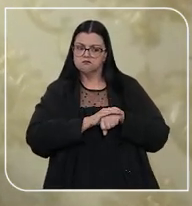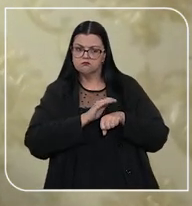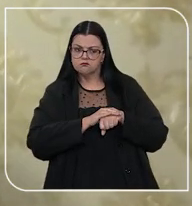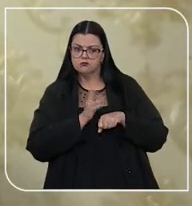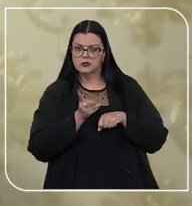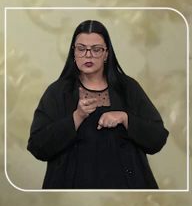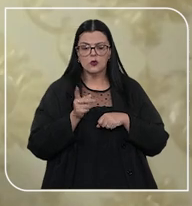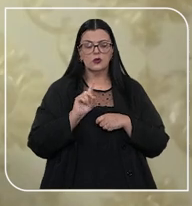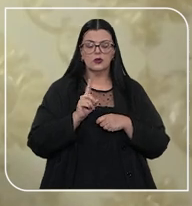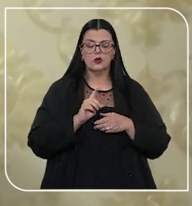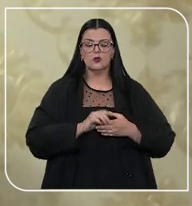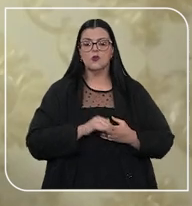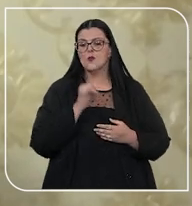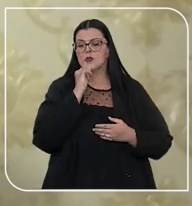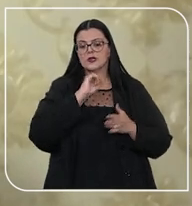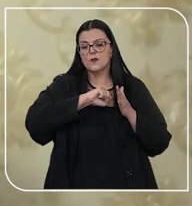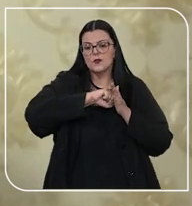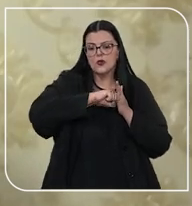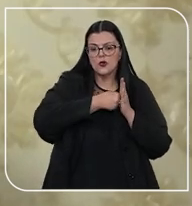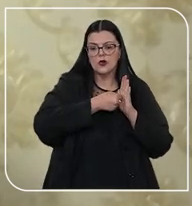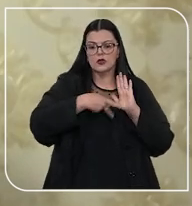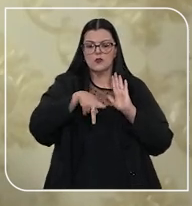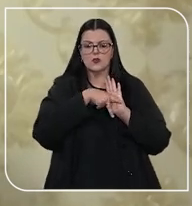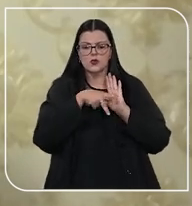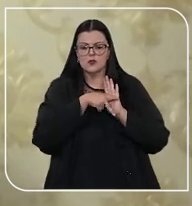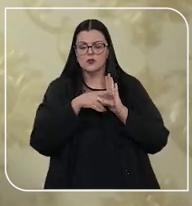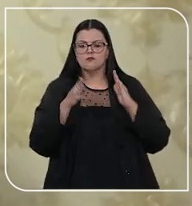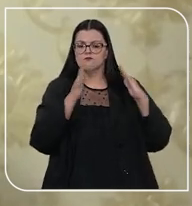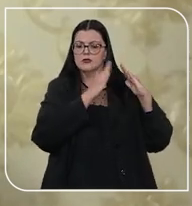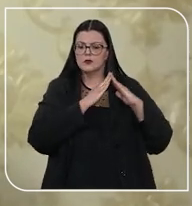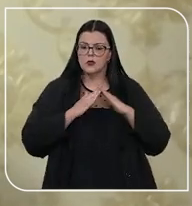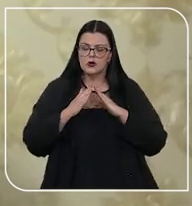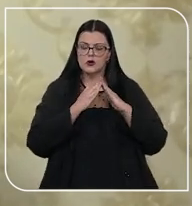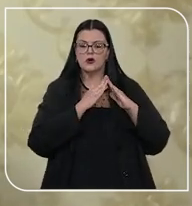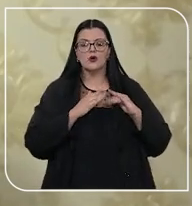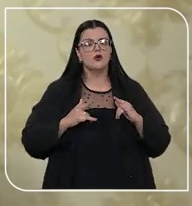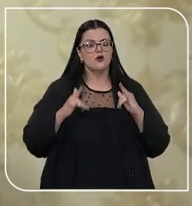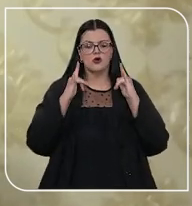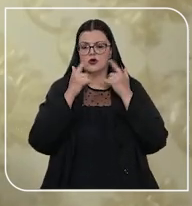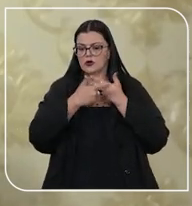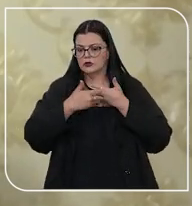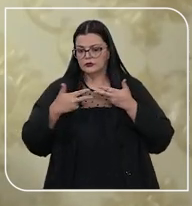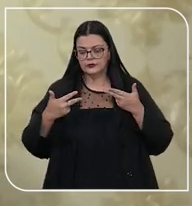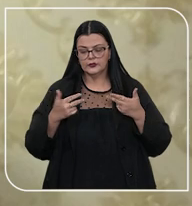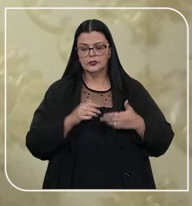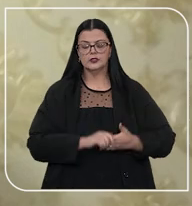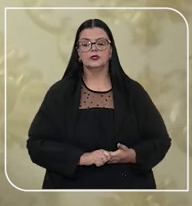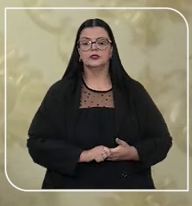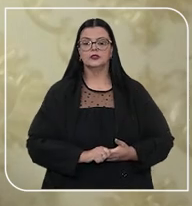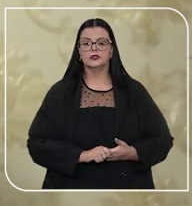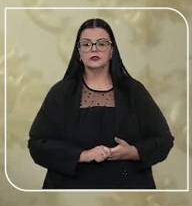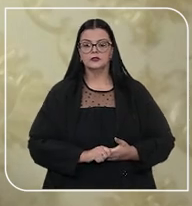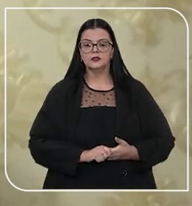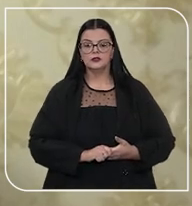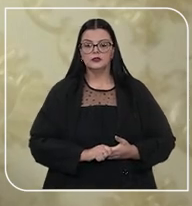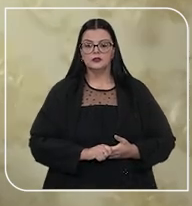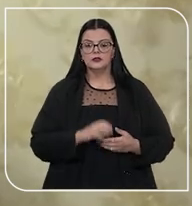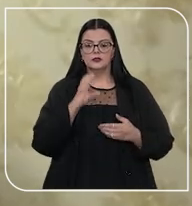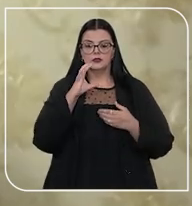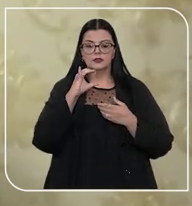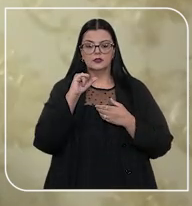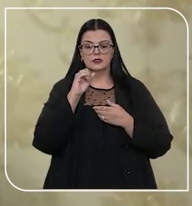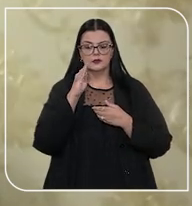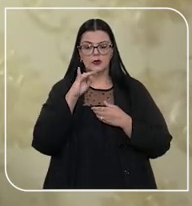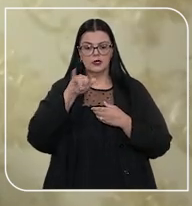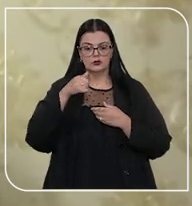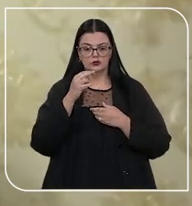ou atípicos. O bloqueio de bens, o bloqueio de imóveis, tanto pelo meio do CISBAJUD,